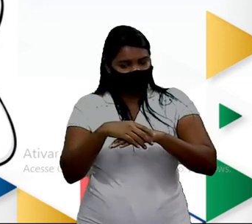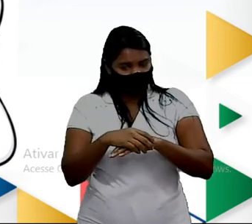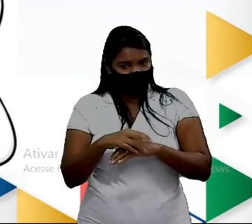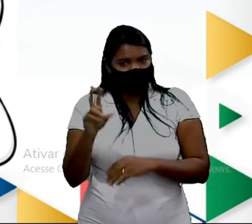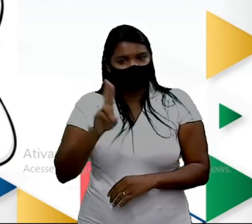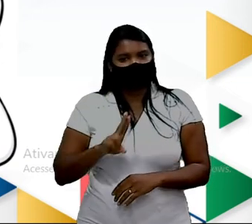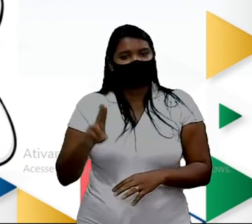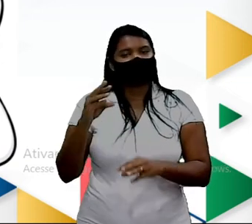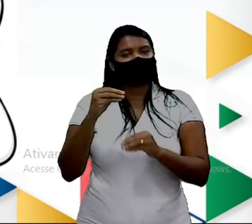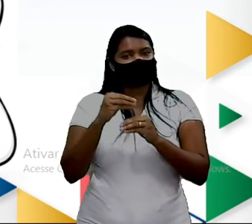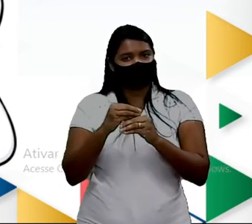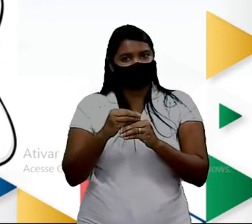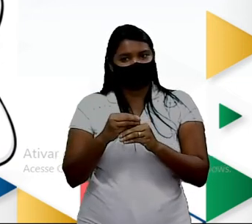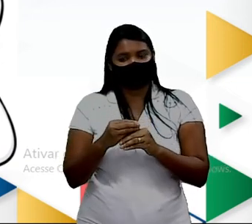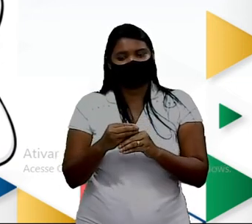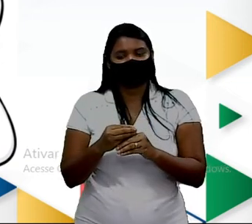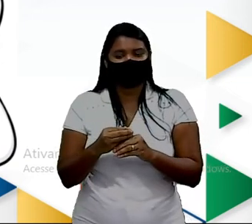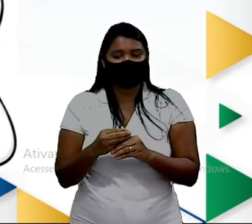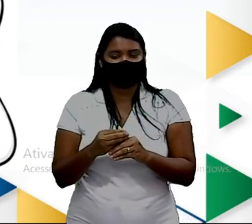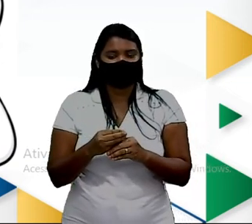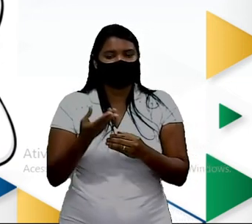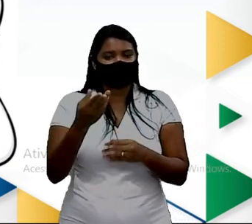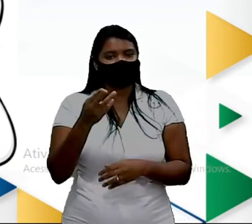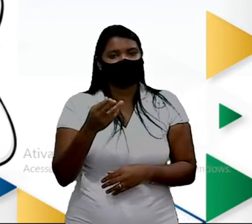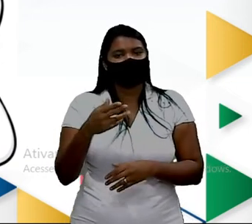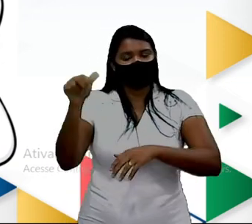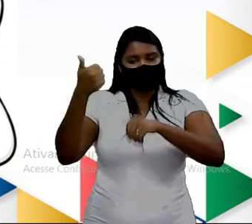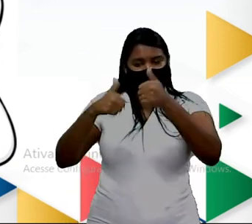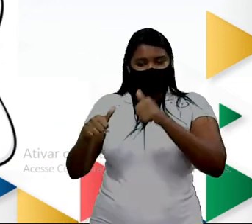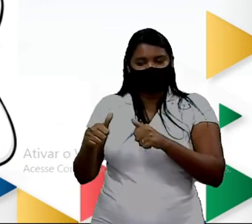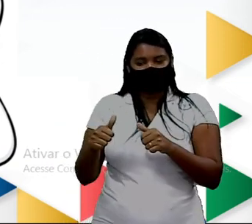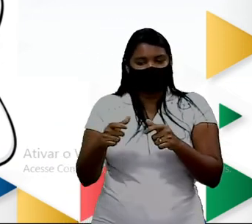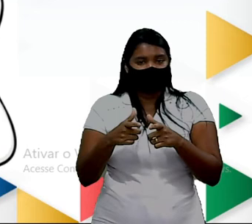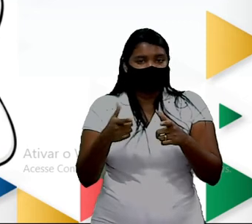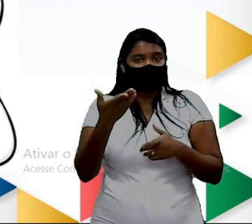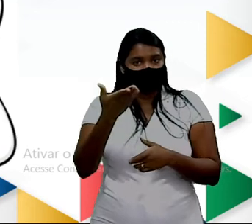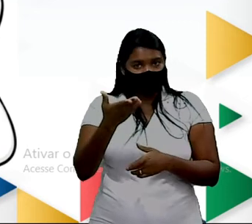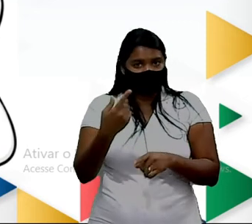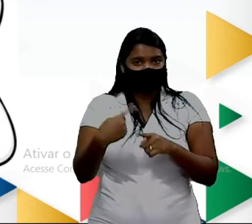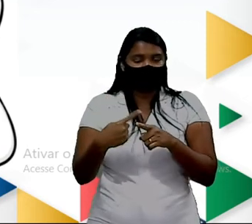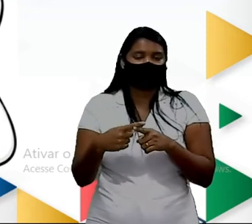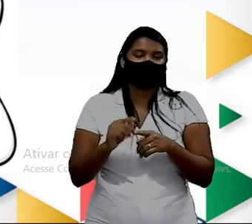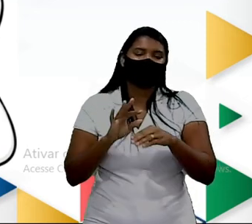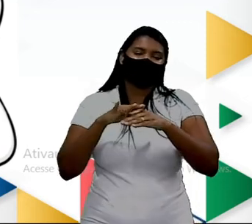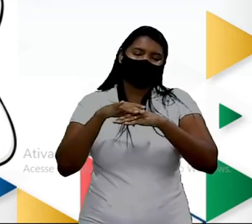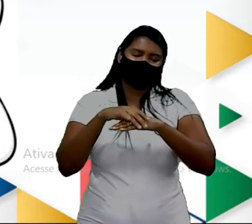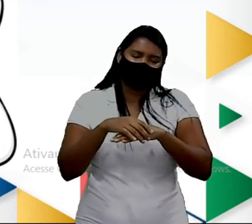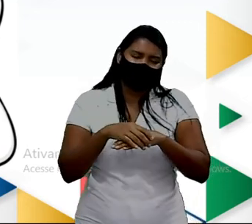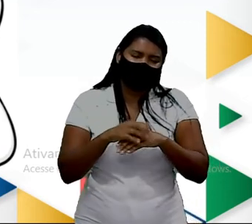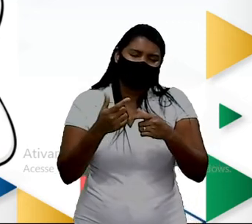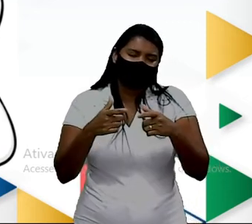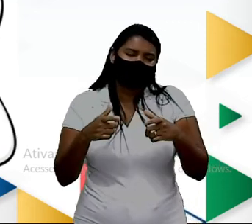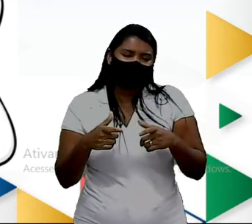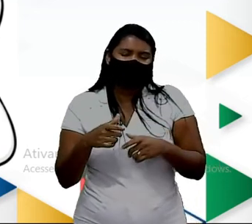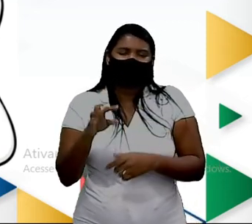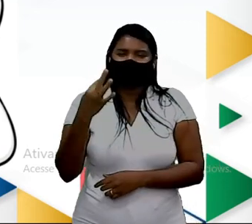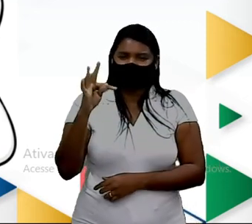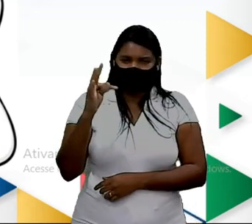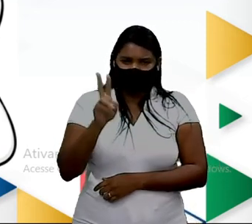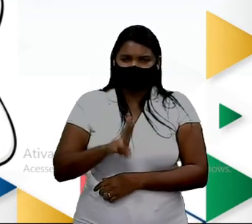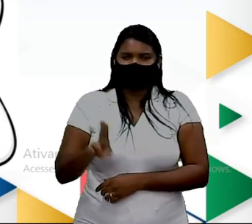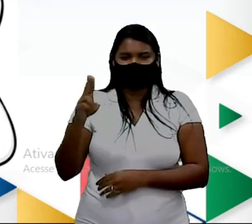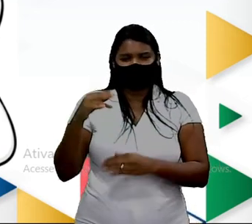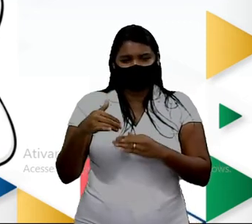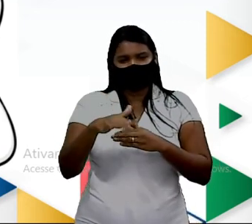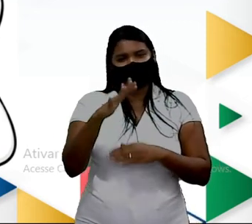né, na hora de calçar o calçado, verifique se ele tem uma folga, porque teu pé pode inchar e aí vai te dar calo durante o uso.